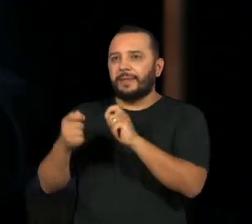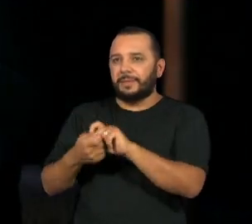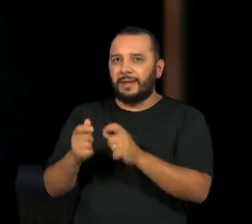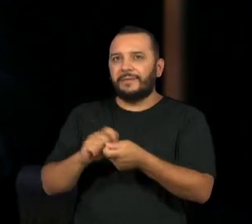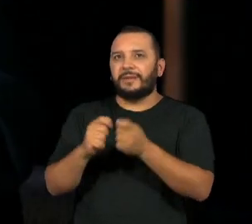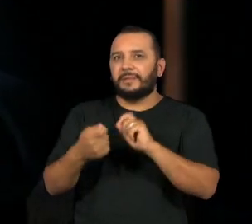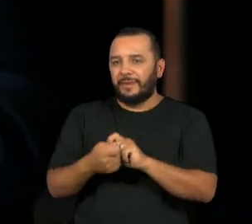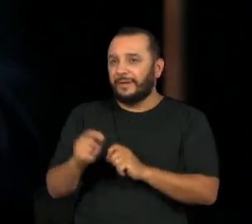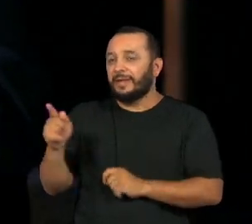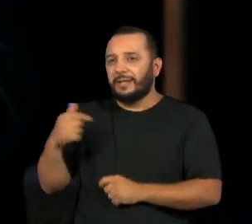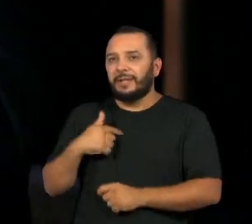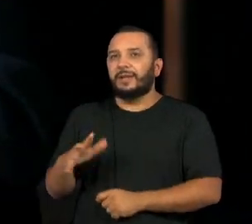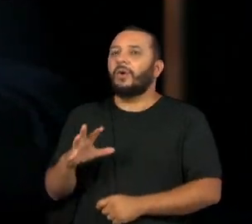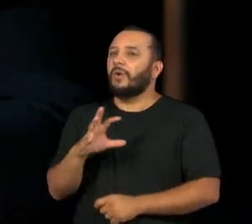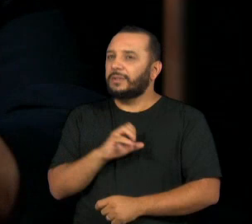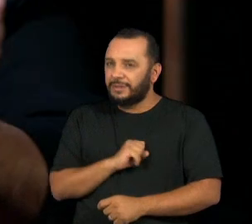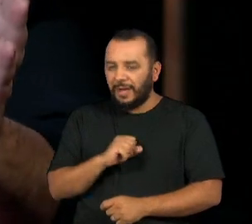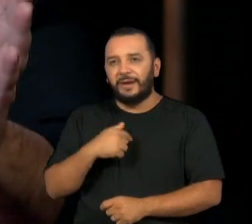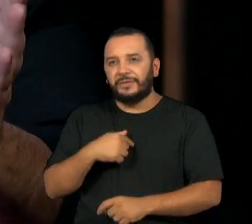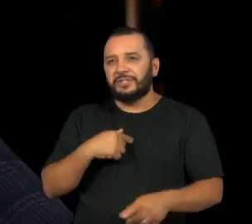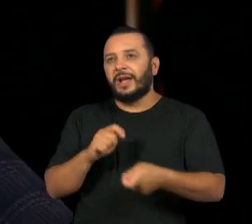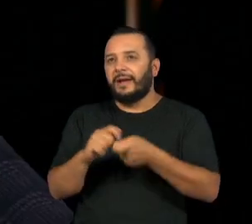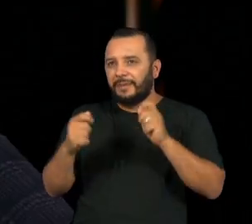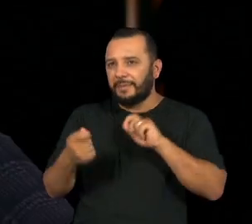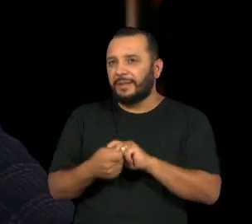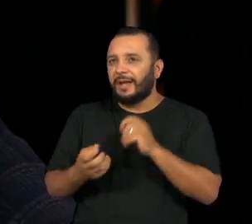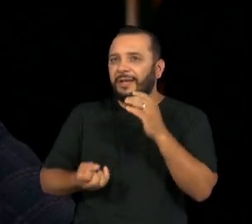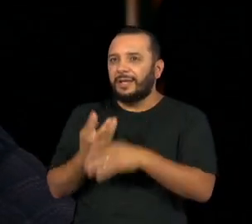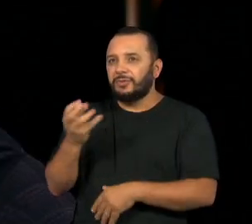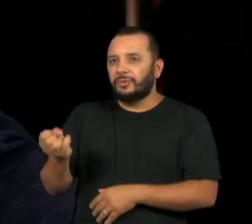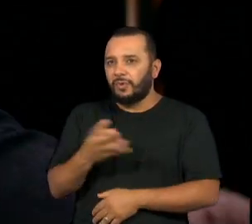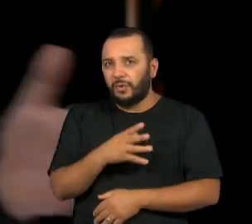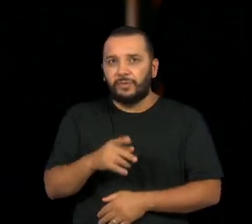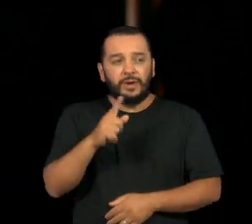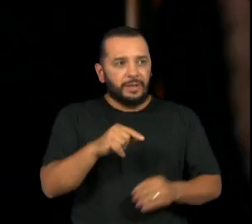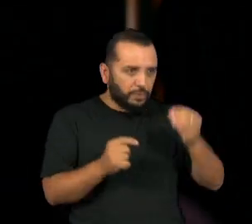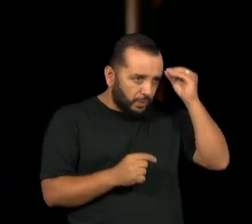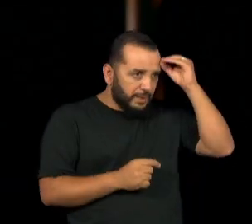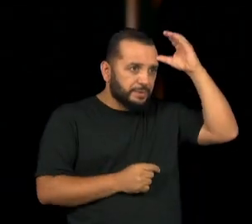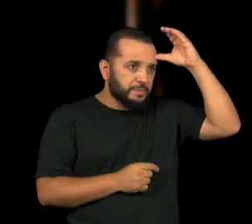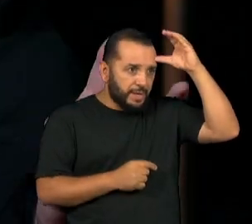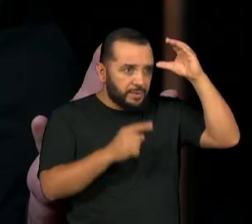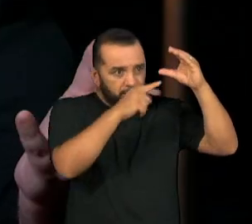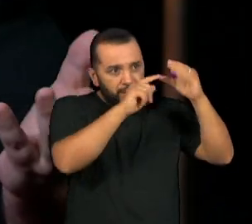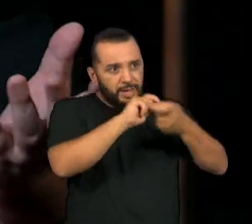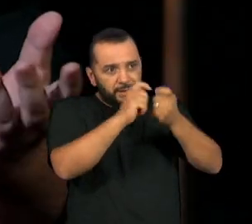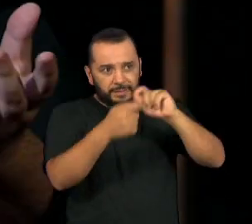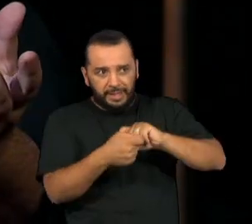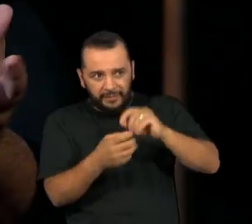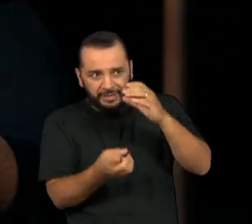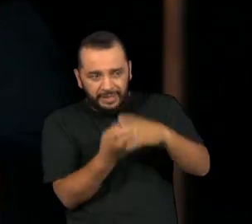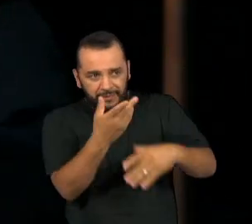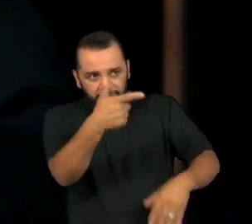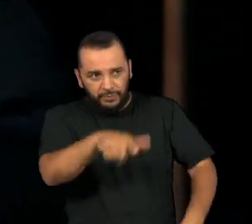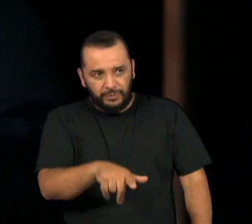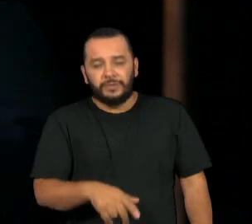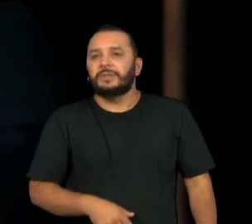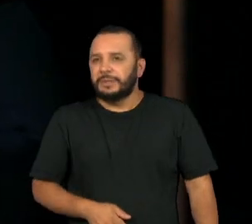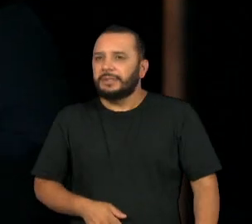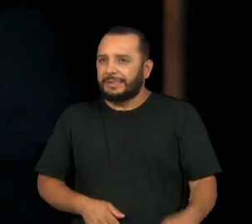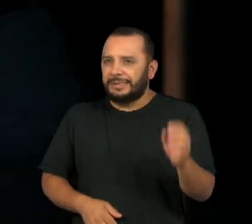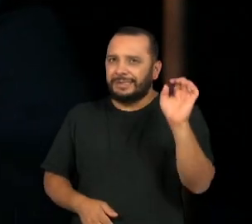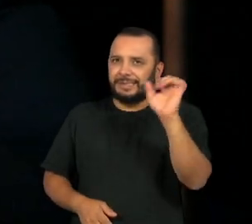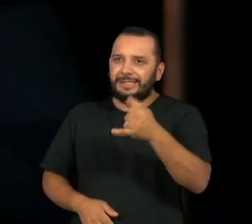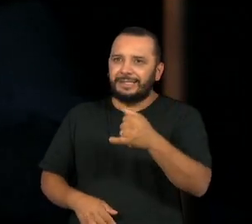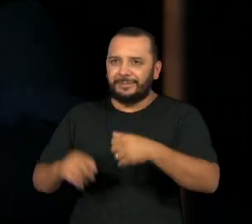ele é um inventor da recriação. Da recriação do conhecimento humano. Então, imagina como eu